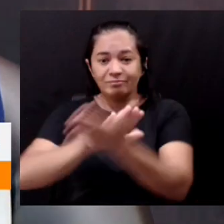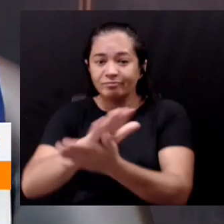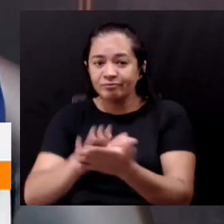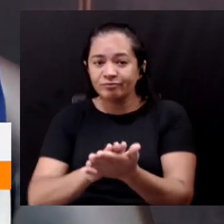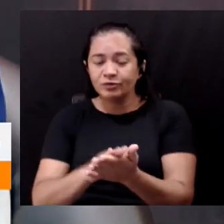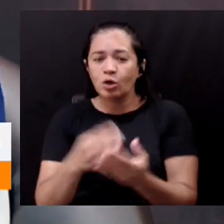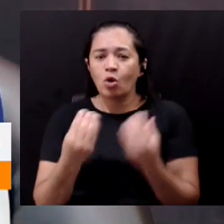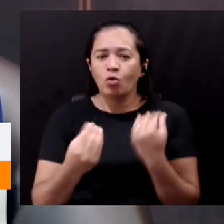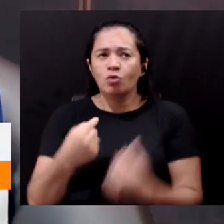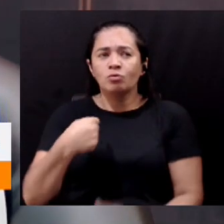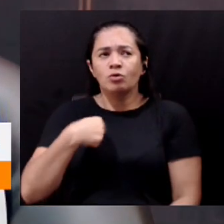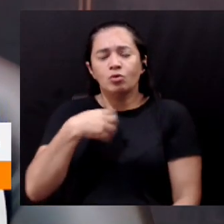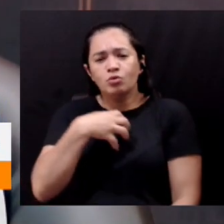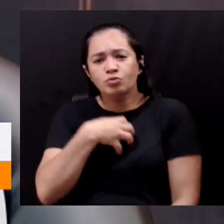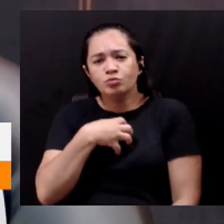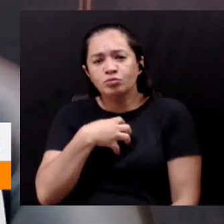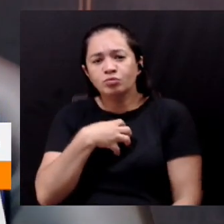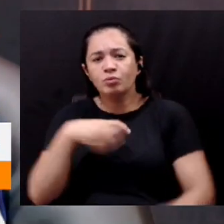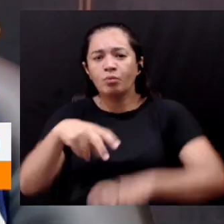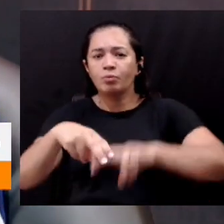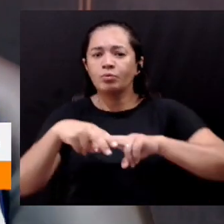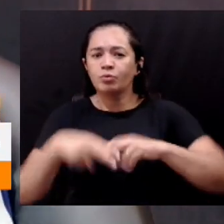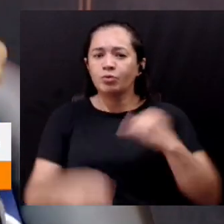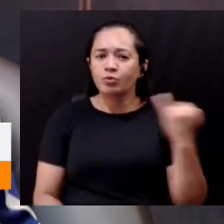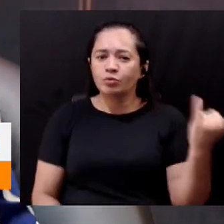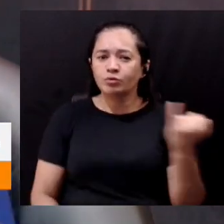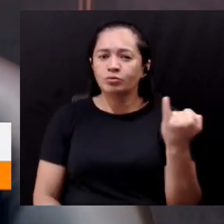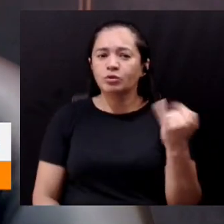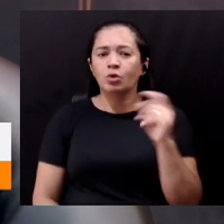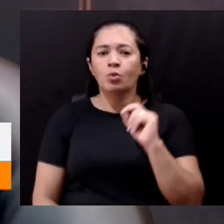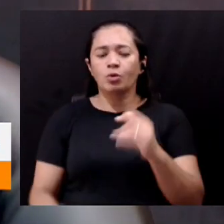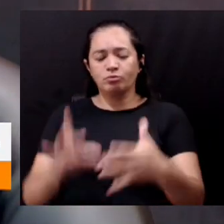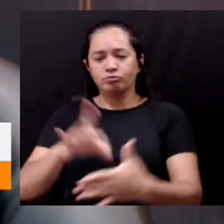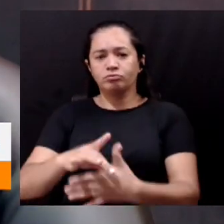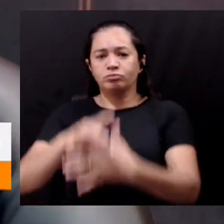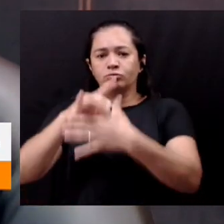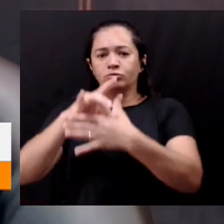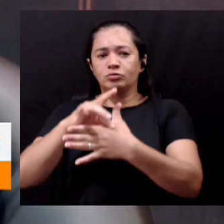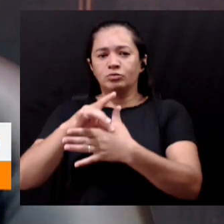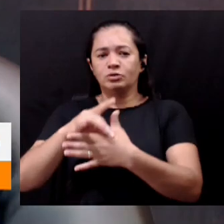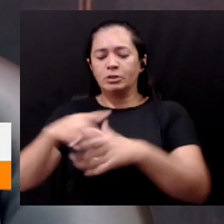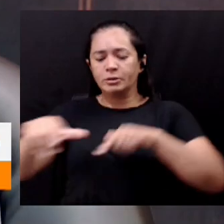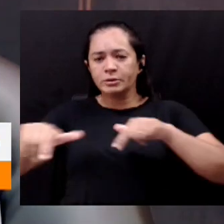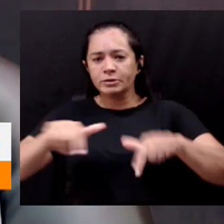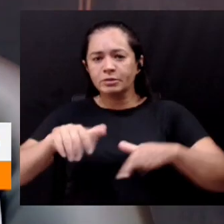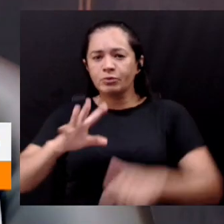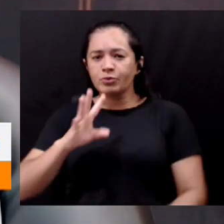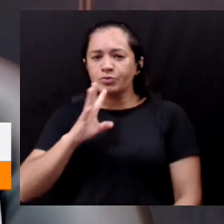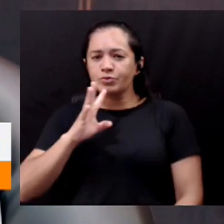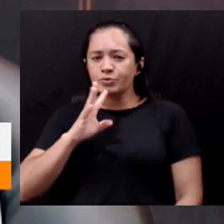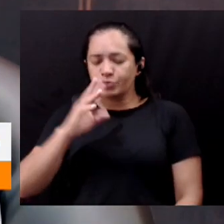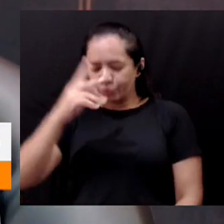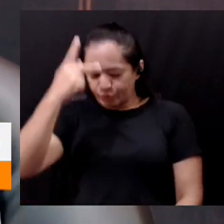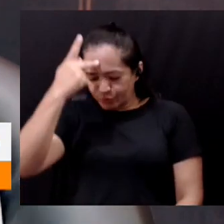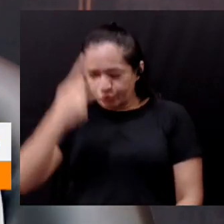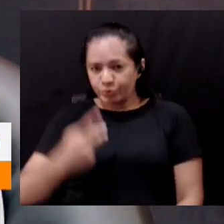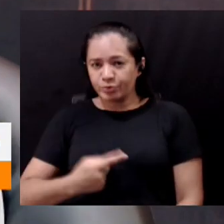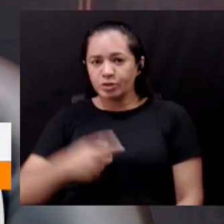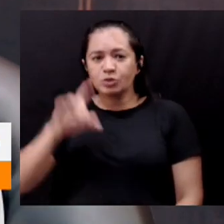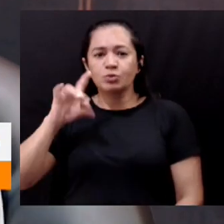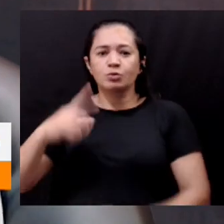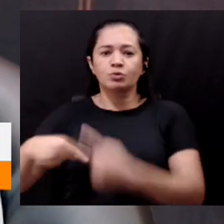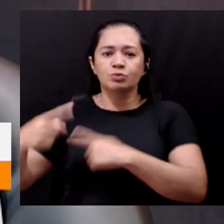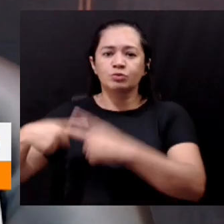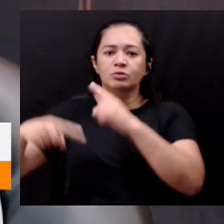isso é muito importante um líder que tenha e trabalhe o seu autoconhecimento, não só o desenvolvimento técnico, que isso a